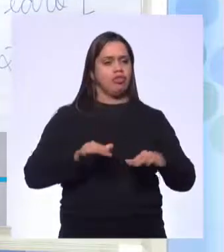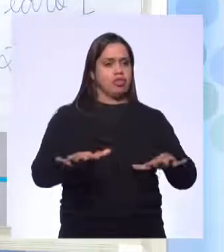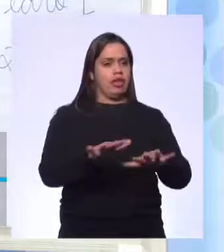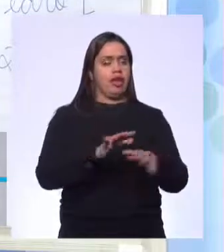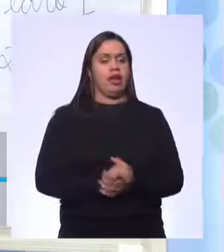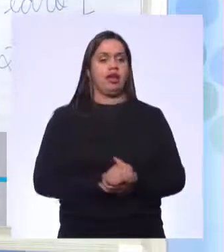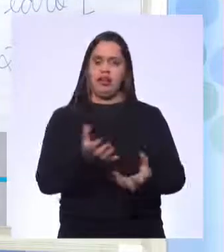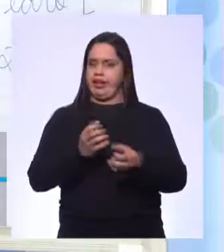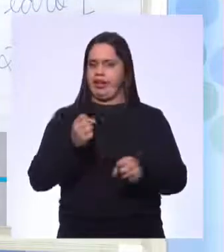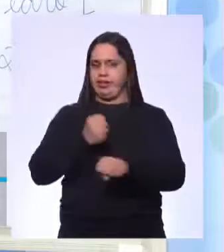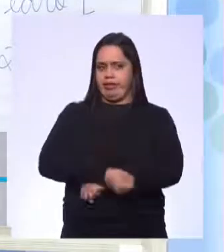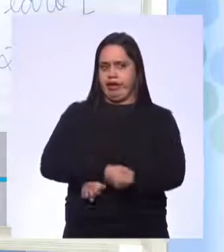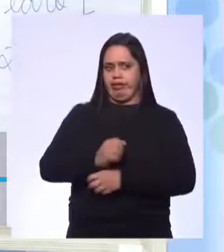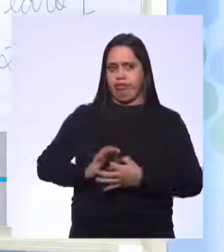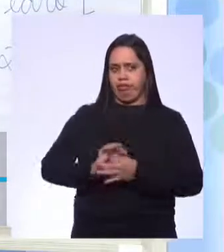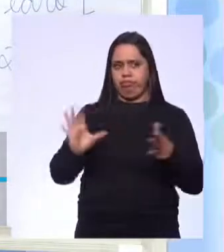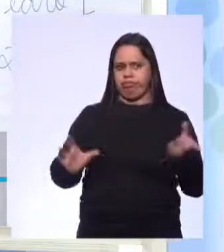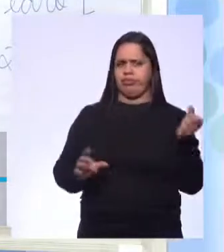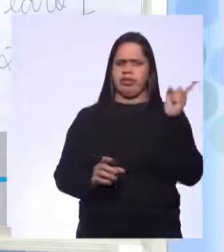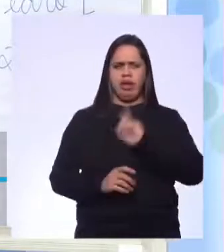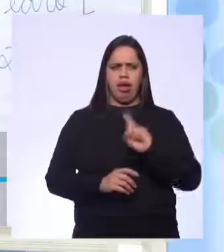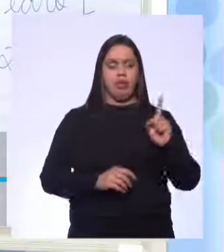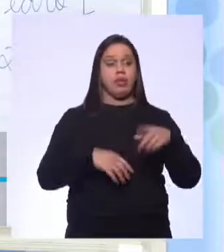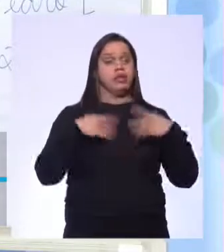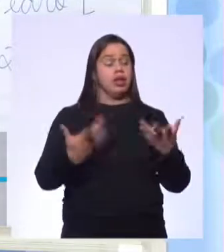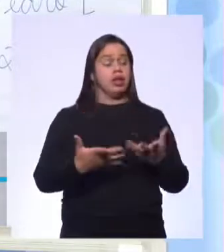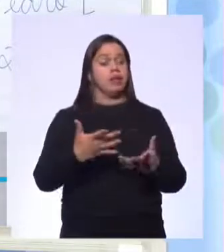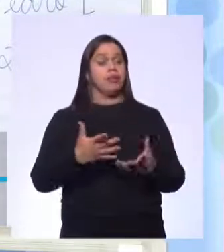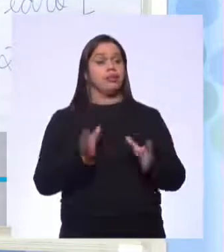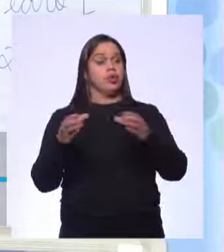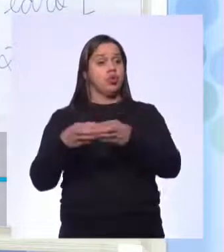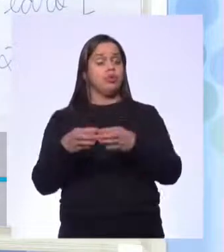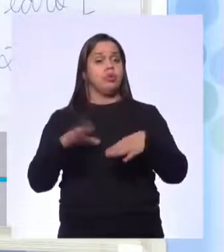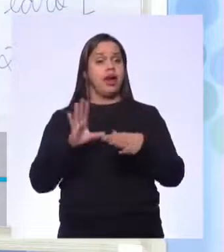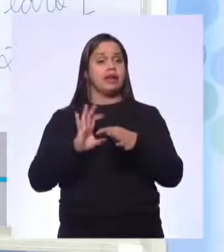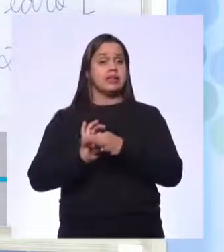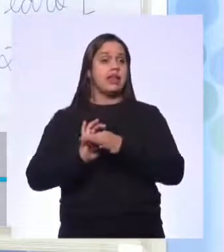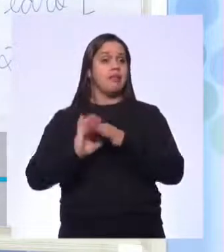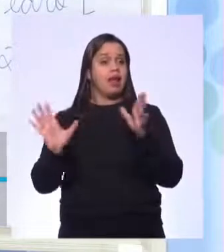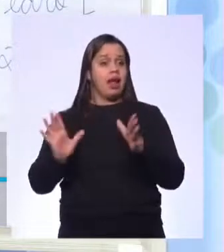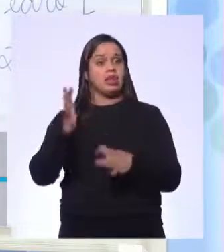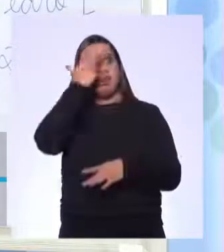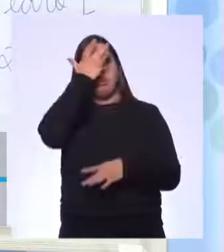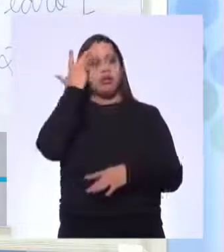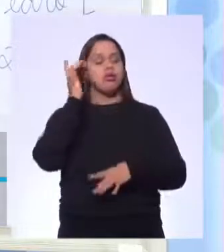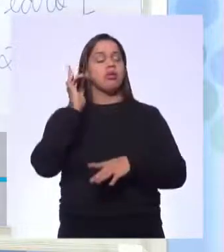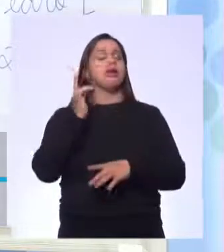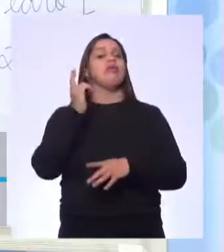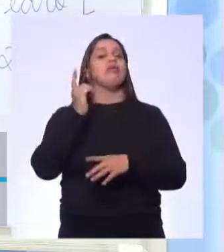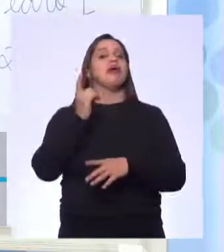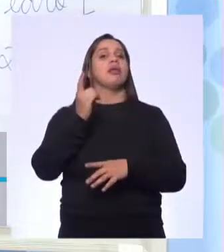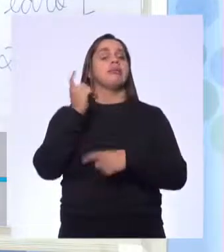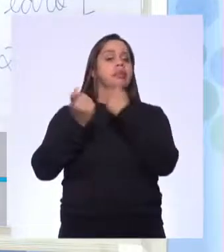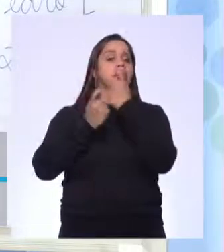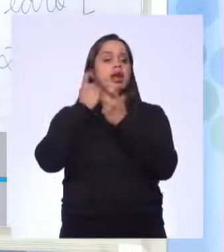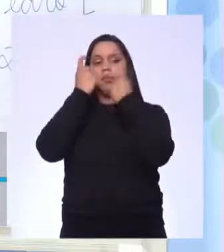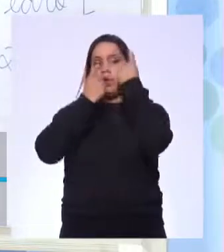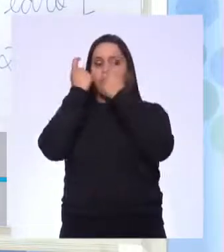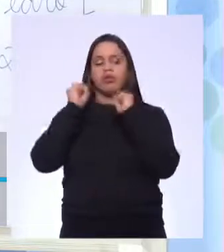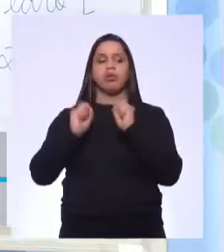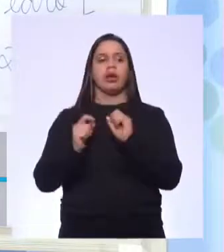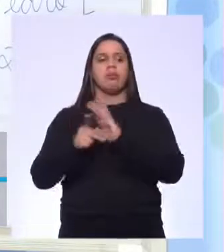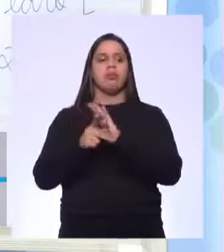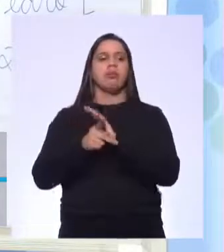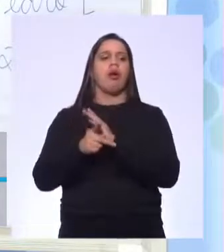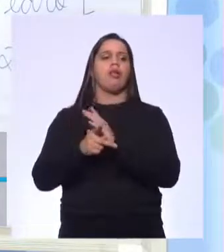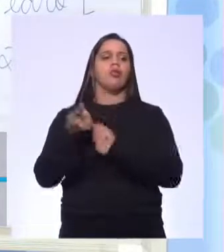Não. Aqueles que eram mais liberais, eles estavam preocupados mesmo com o comércio. Era isso. E tinha